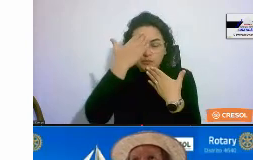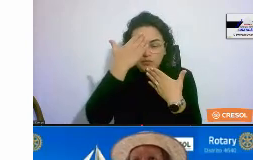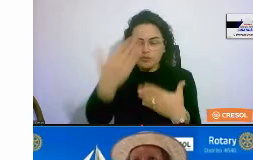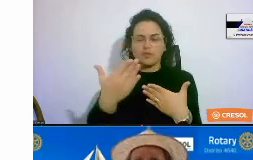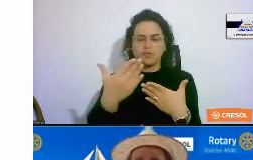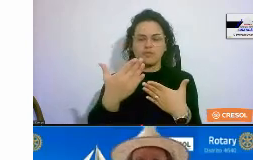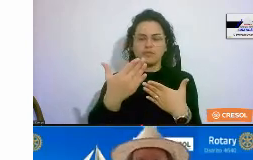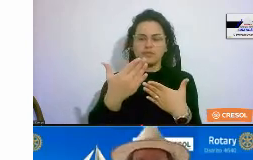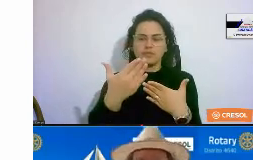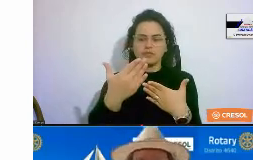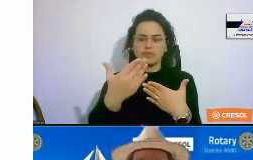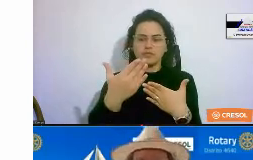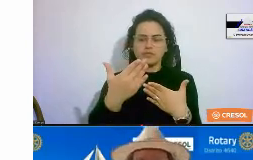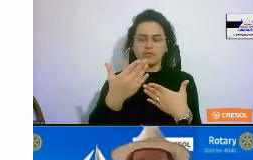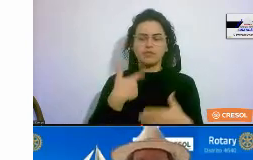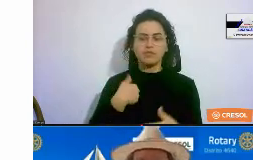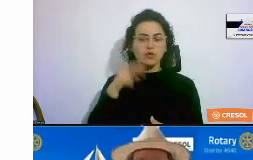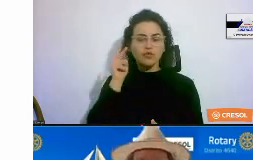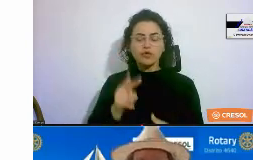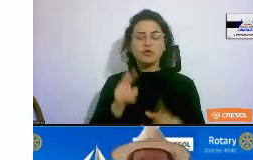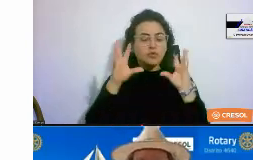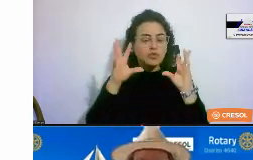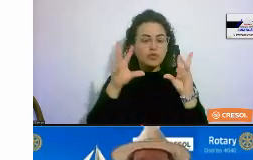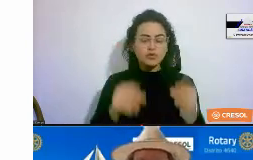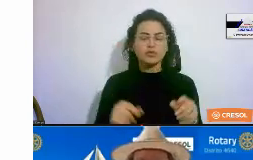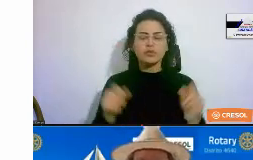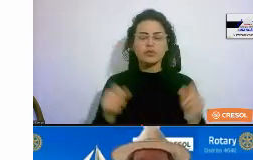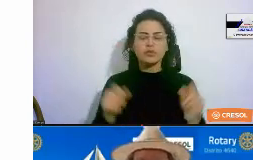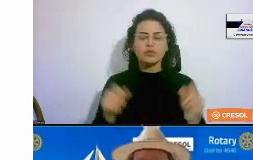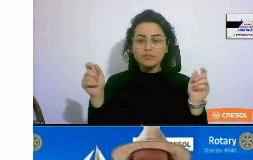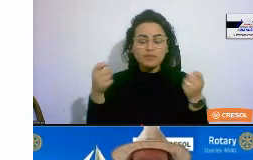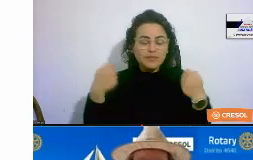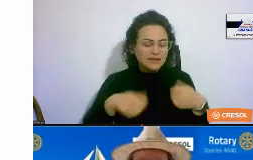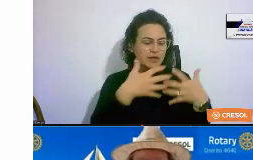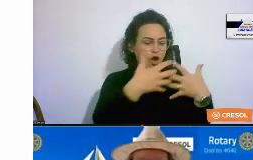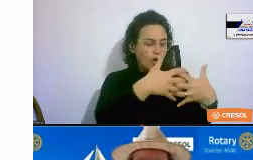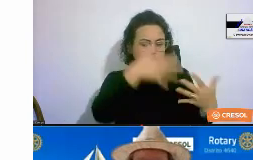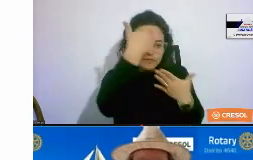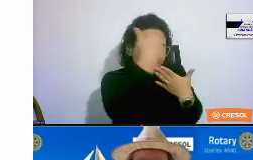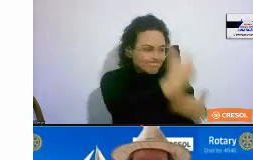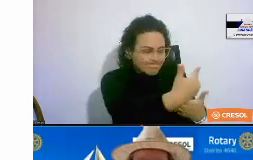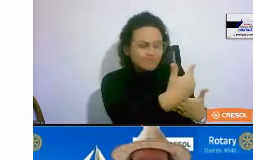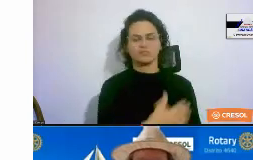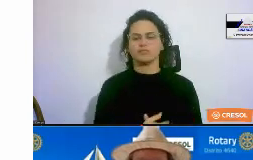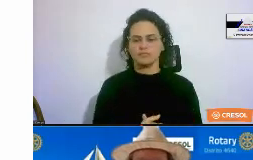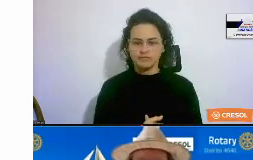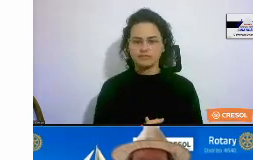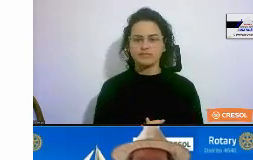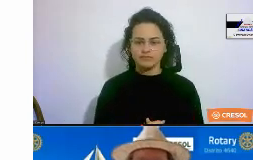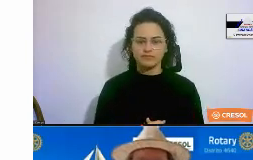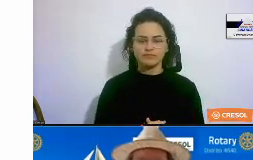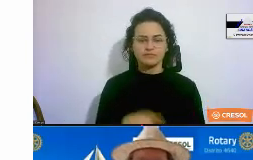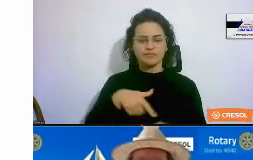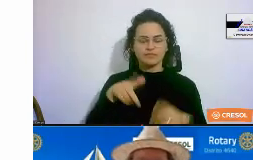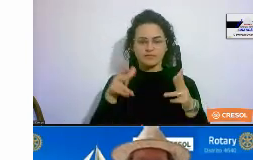faço, eu tenho visto que nós podemos ter pela Fundação Otária. Eu, de um lado, fiz esse triângulo aqui, de um